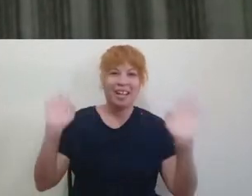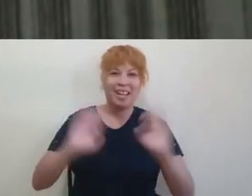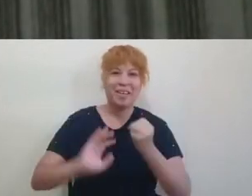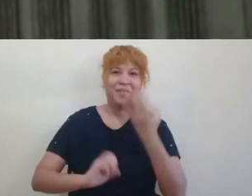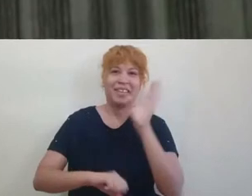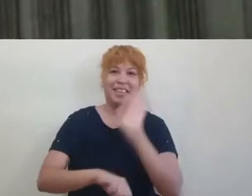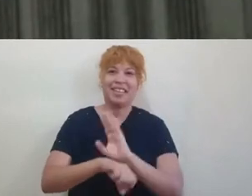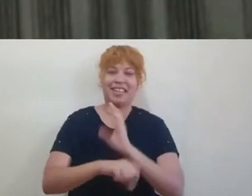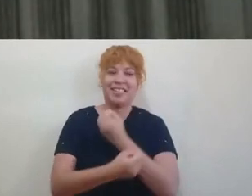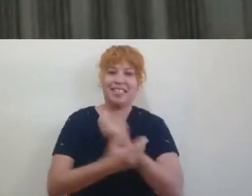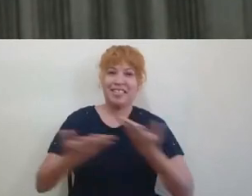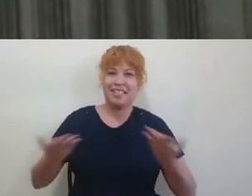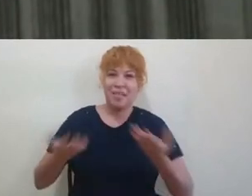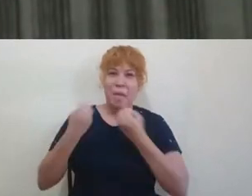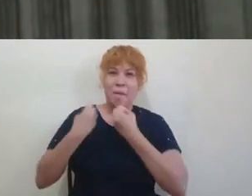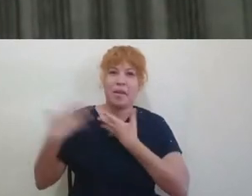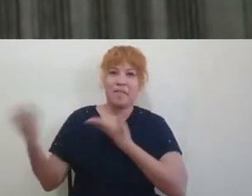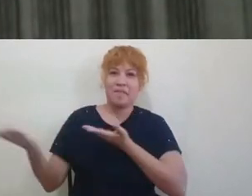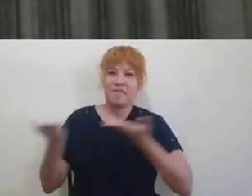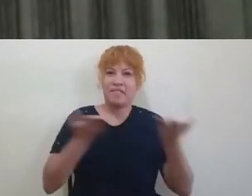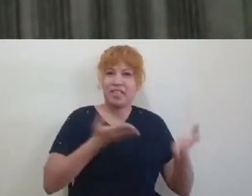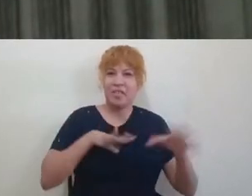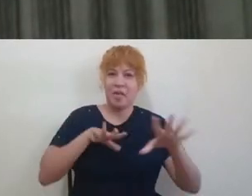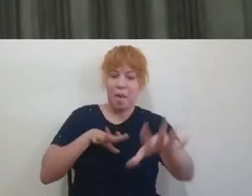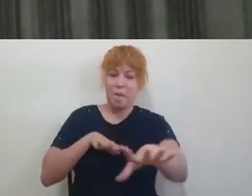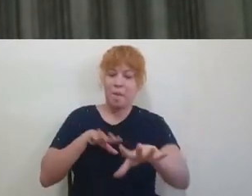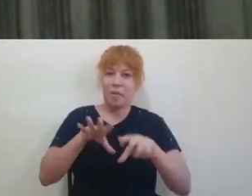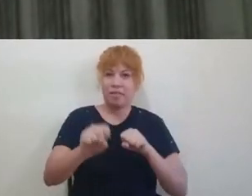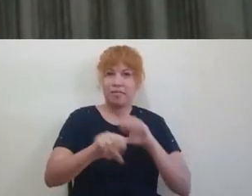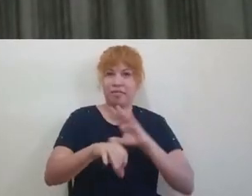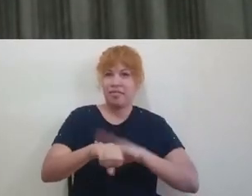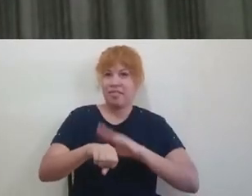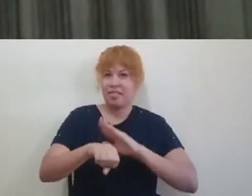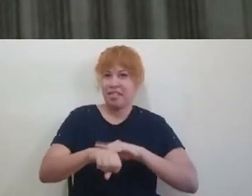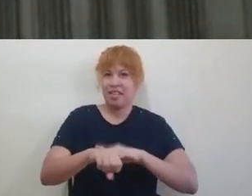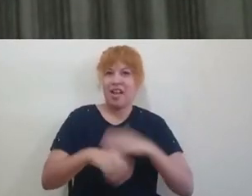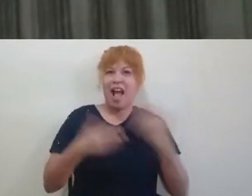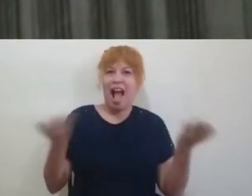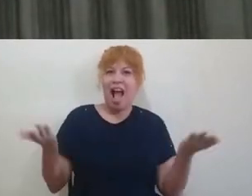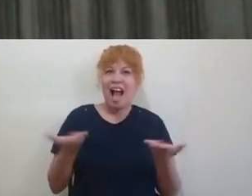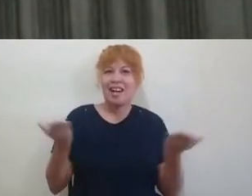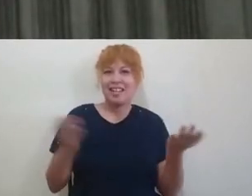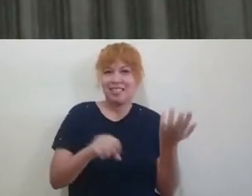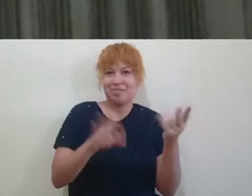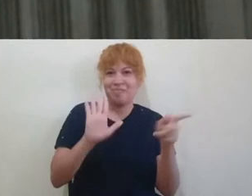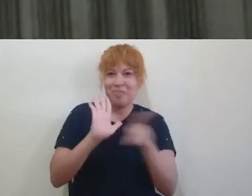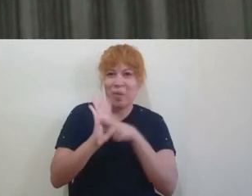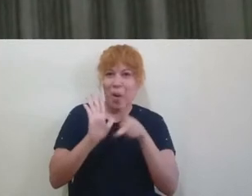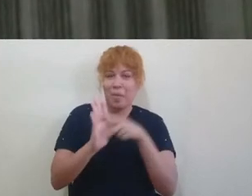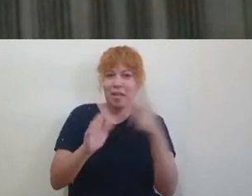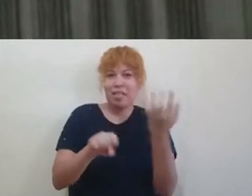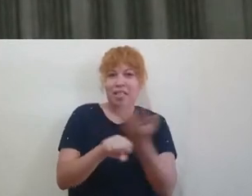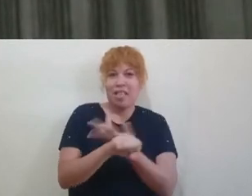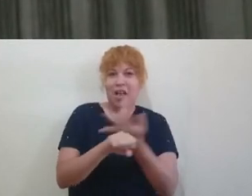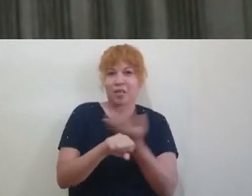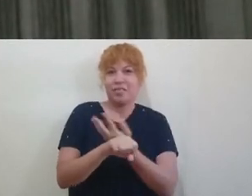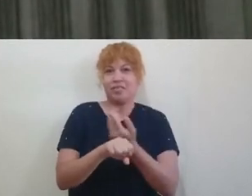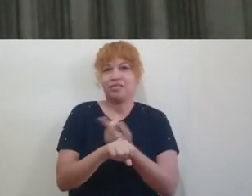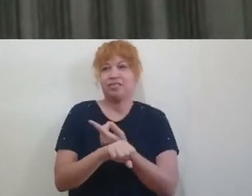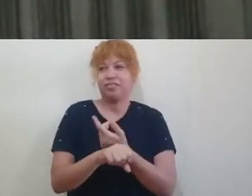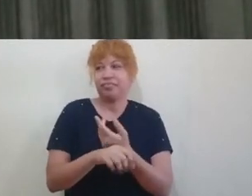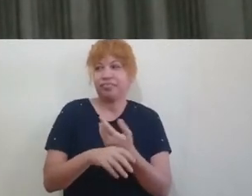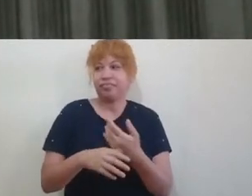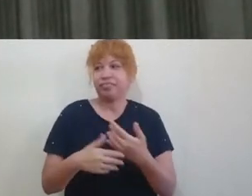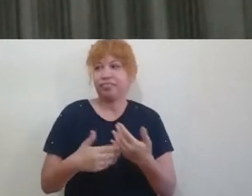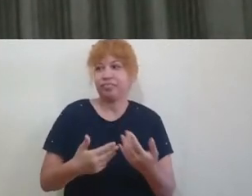diretora da nossa unidade acadêmica de Serra Talhada, em nome da qual saúdo todos os integrantes desta unidade.